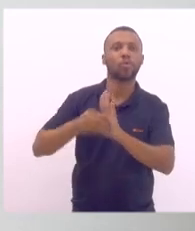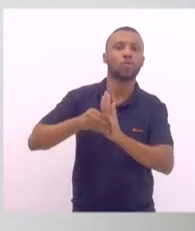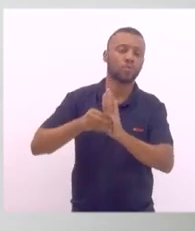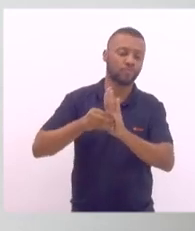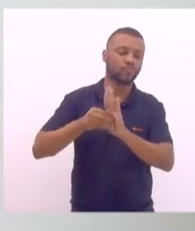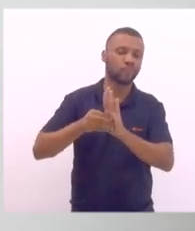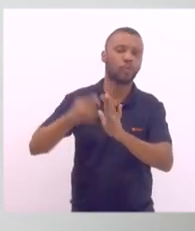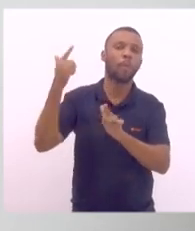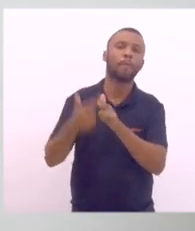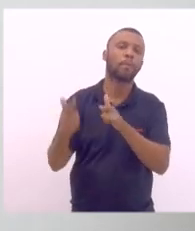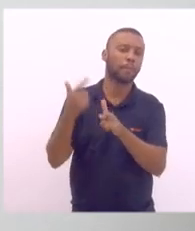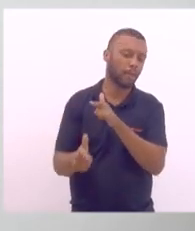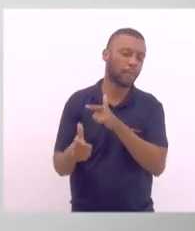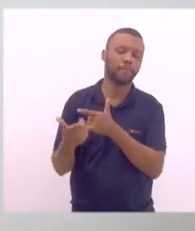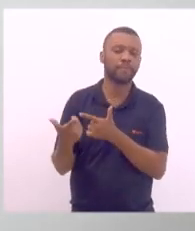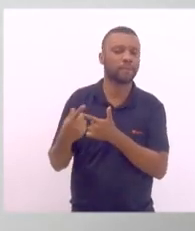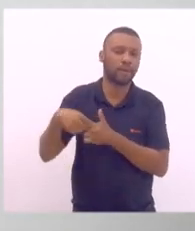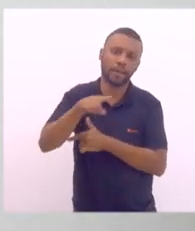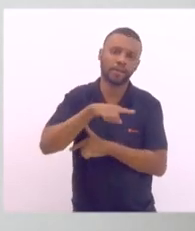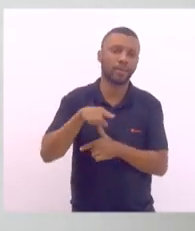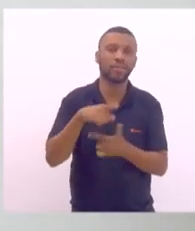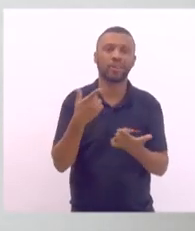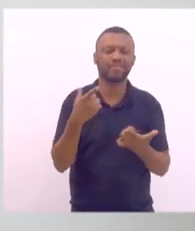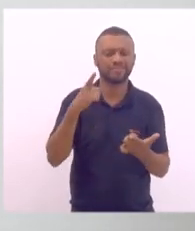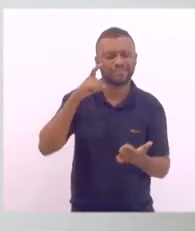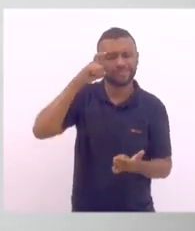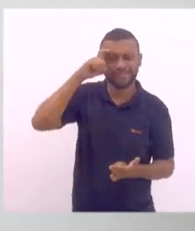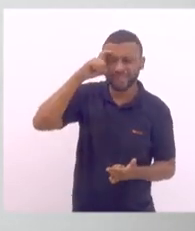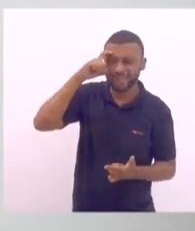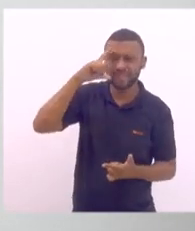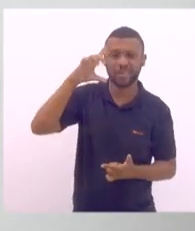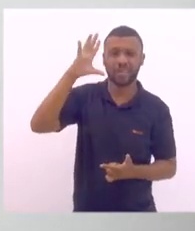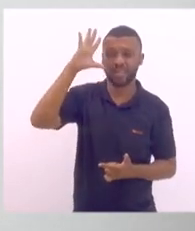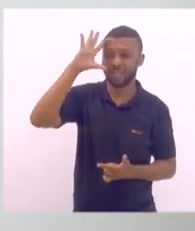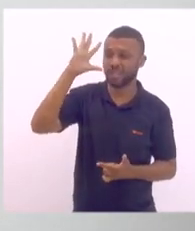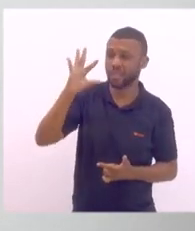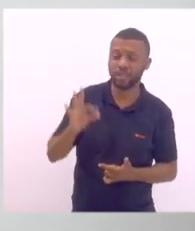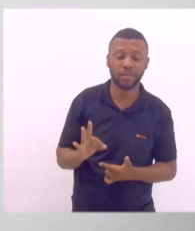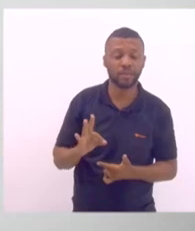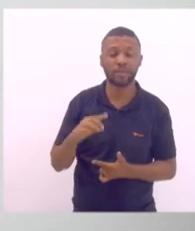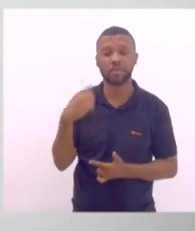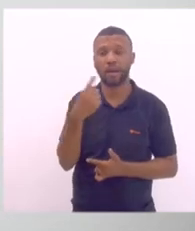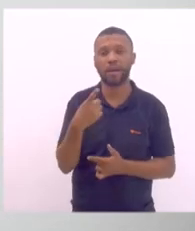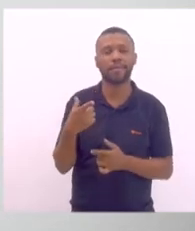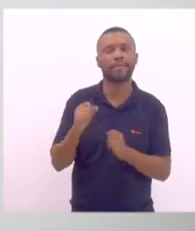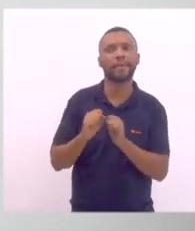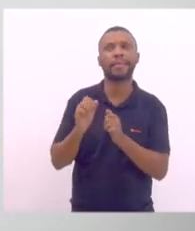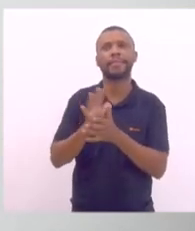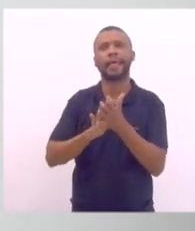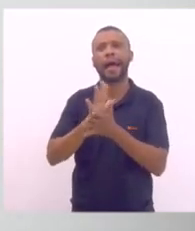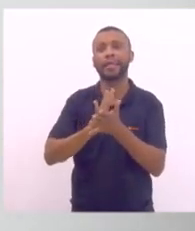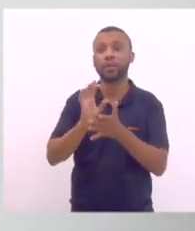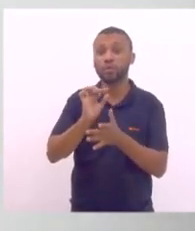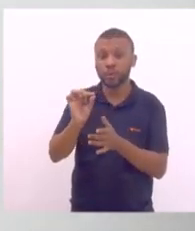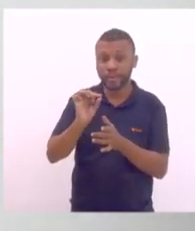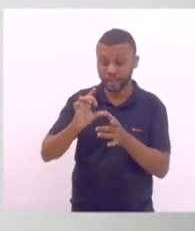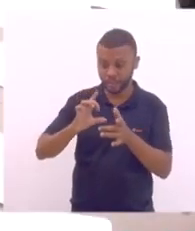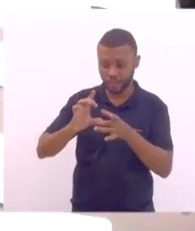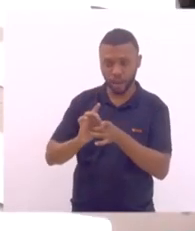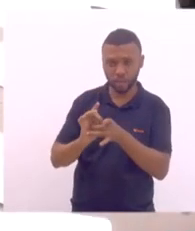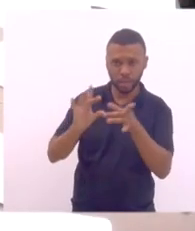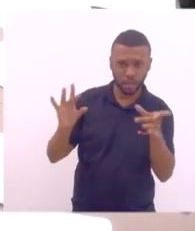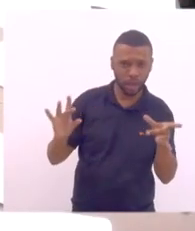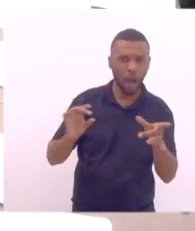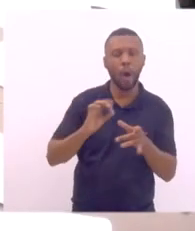foi o problema. A gente ficou sem entender, porque a gente não fez nada que não fosse feito autorizado ou acordado. Não, mas olha só, uma coisa